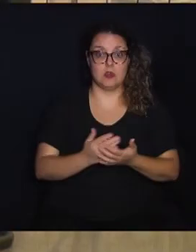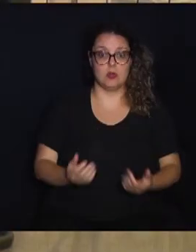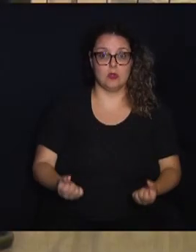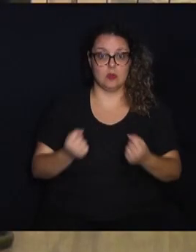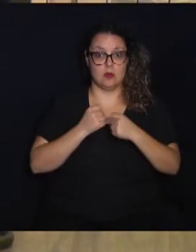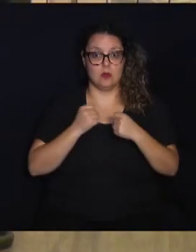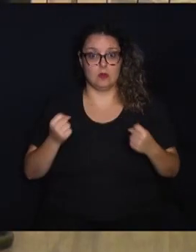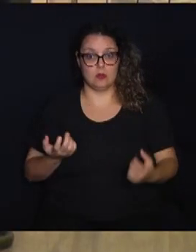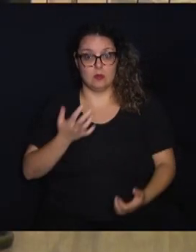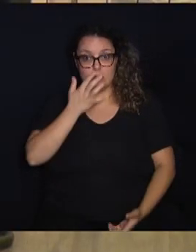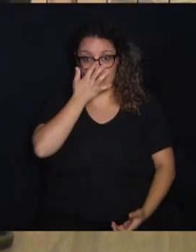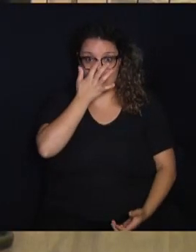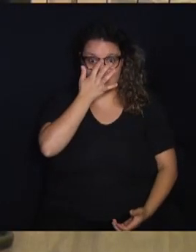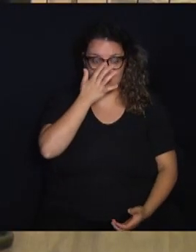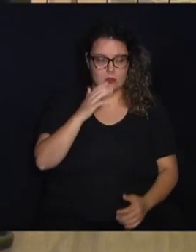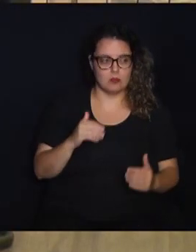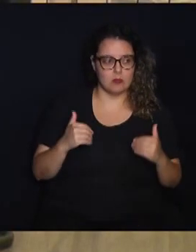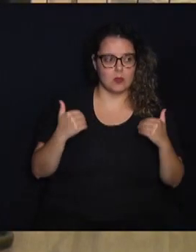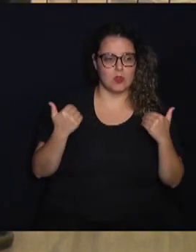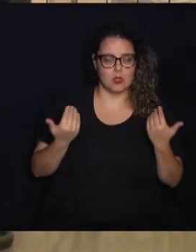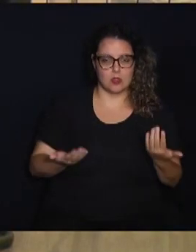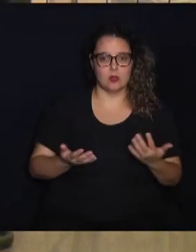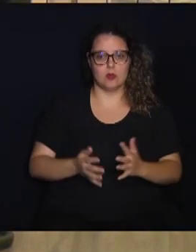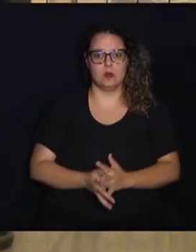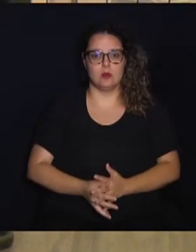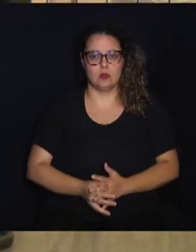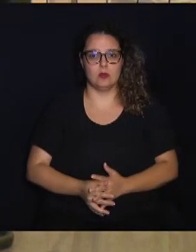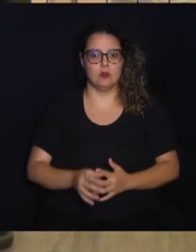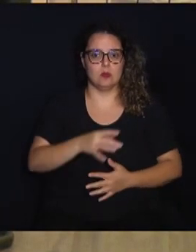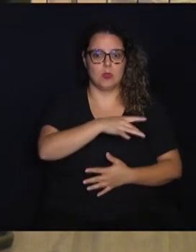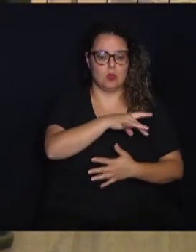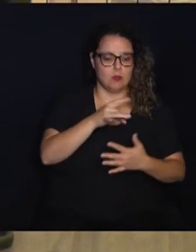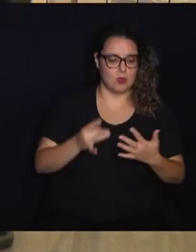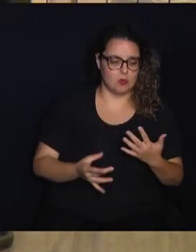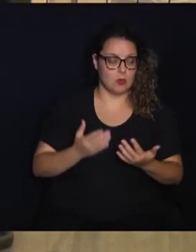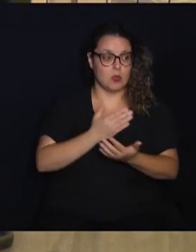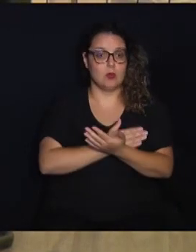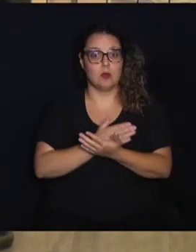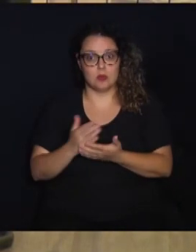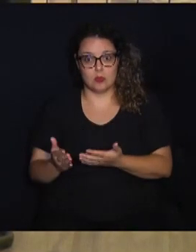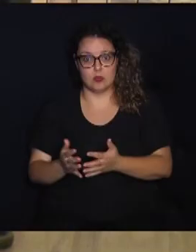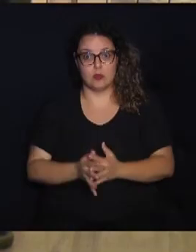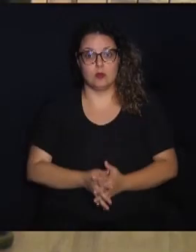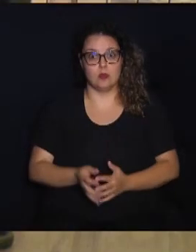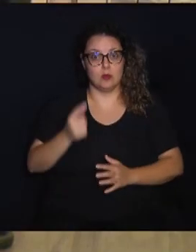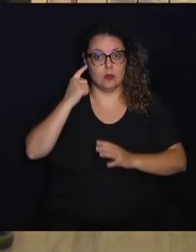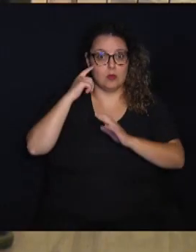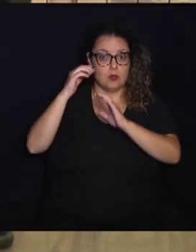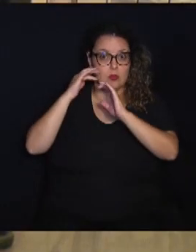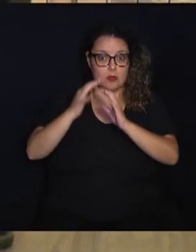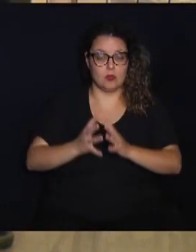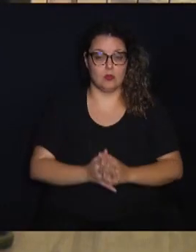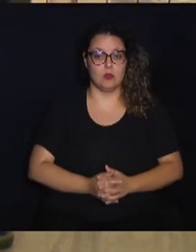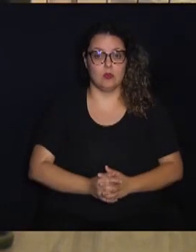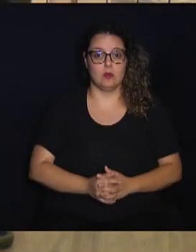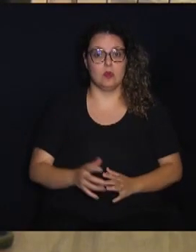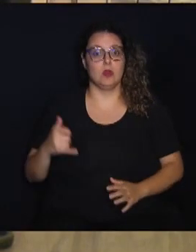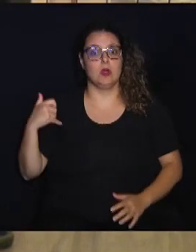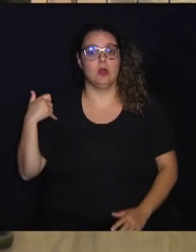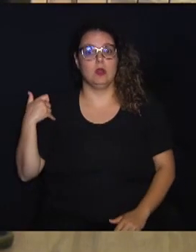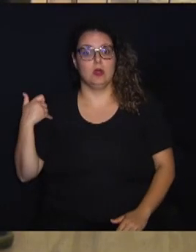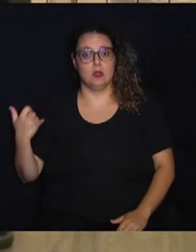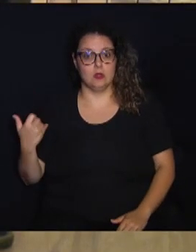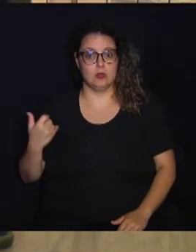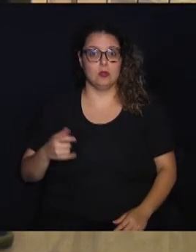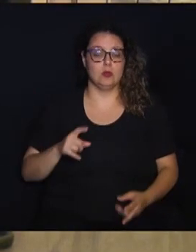física. Mas quais são os critérios para a gente começar pensando na questão da idade? E